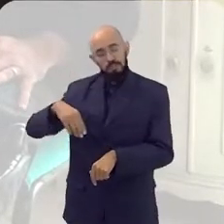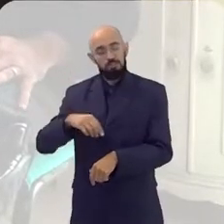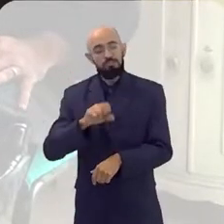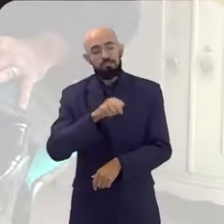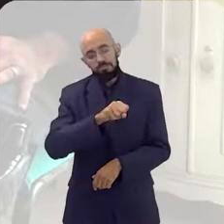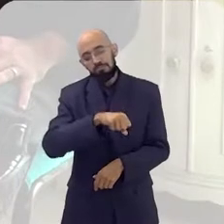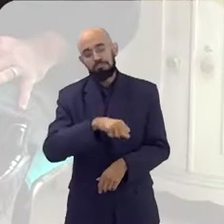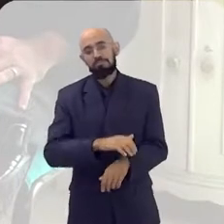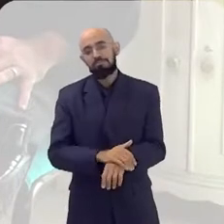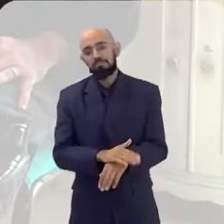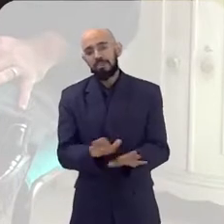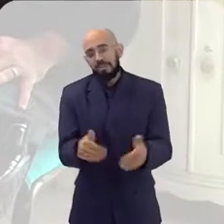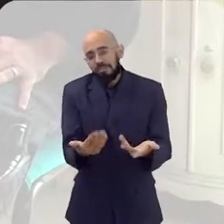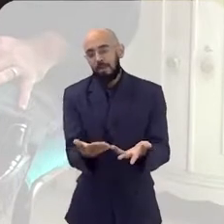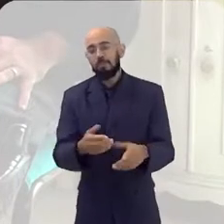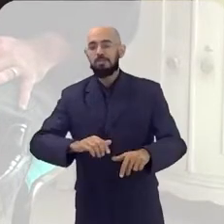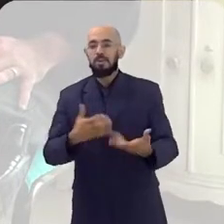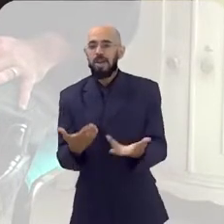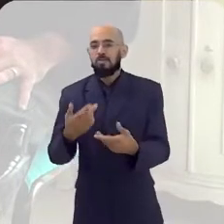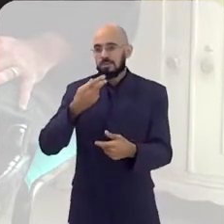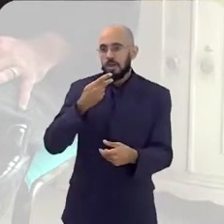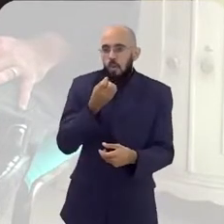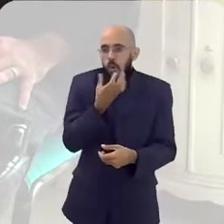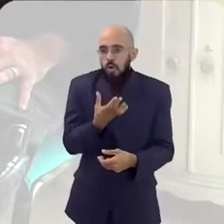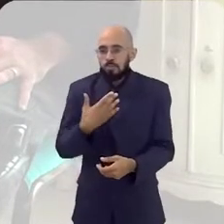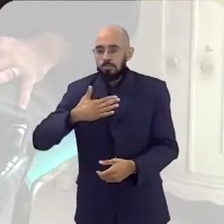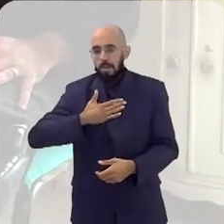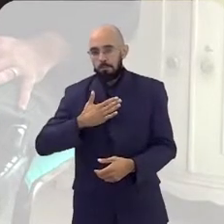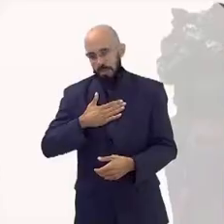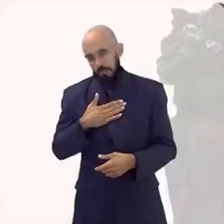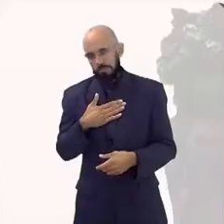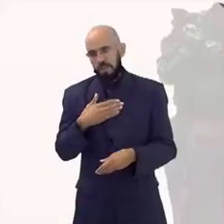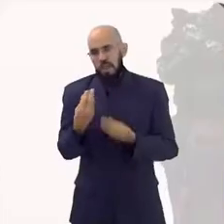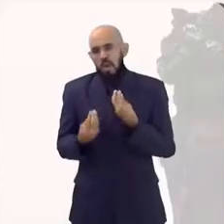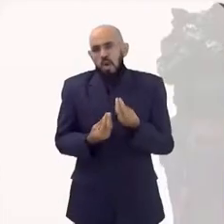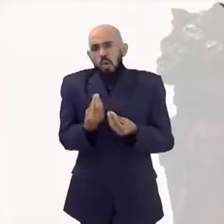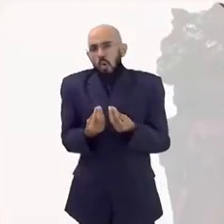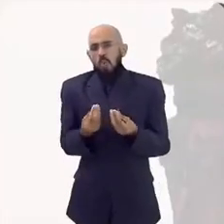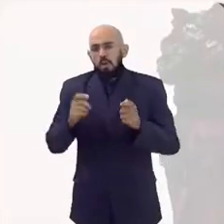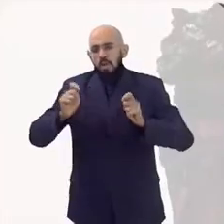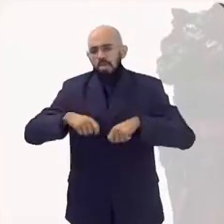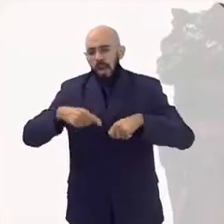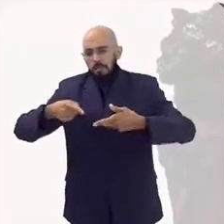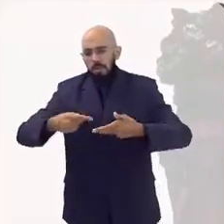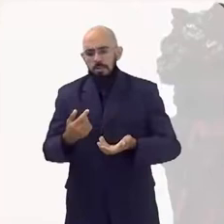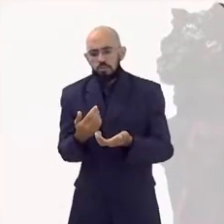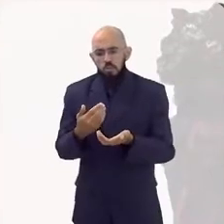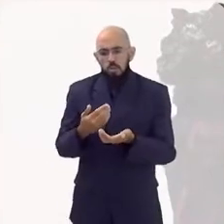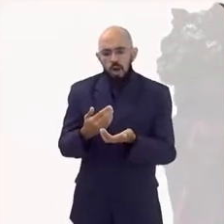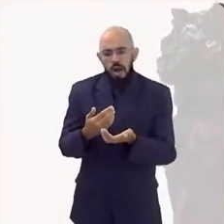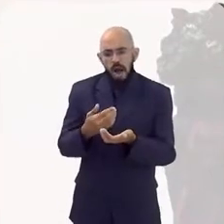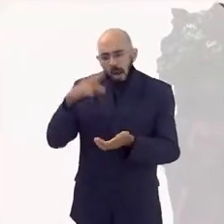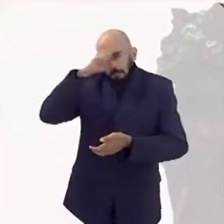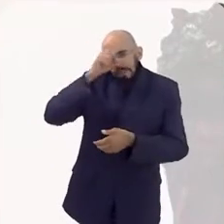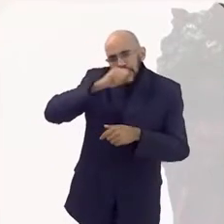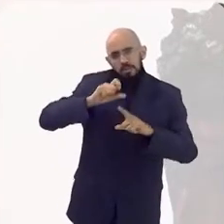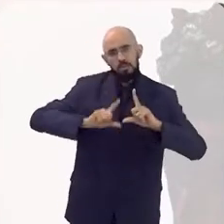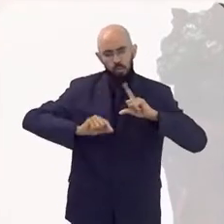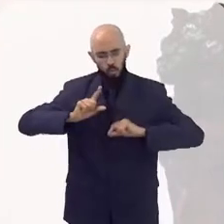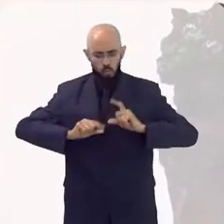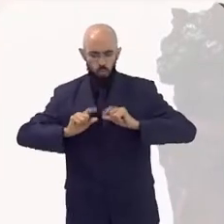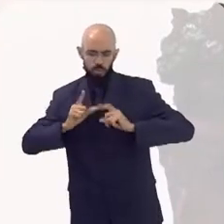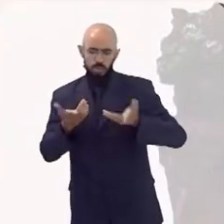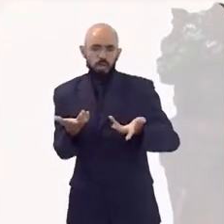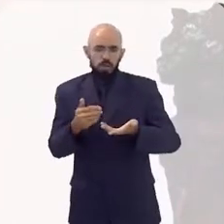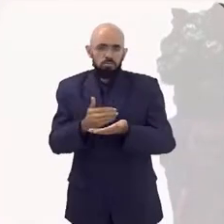Correto. Então agora eu queria que você me dissesse como a pessoa pode se iniciar na